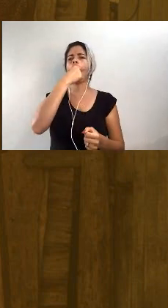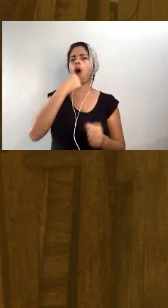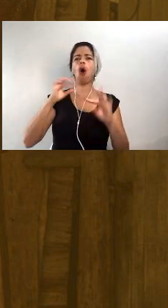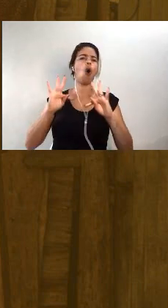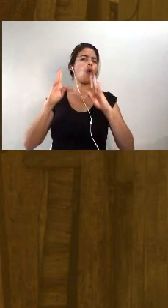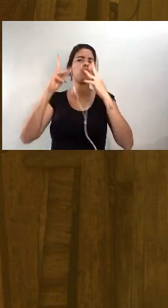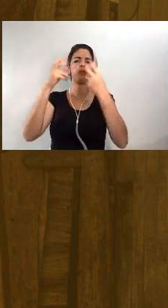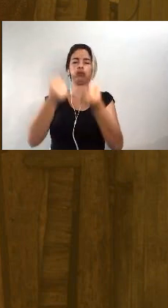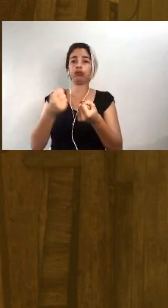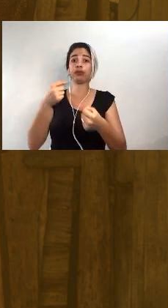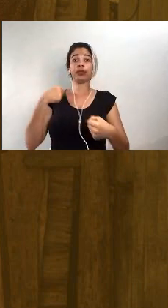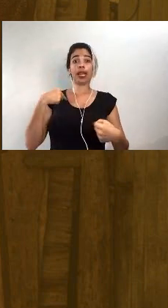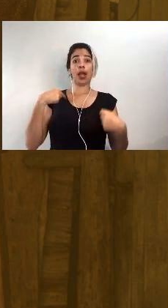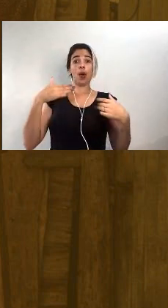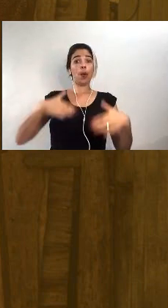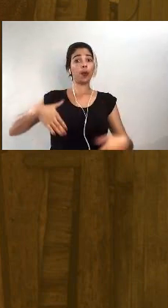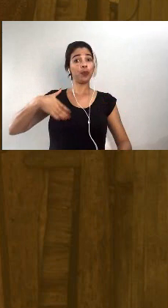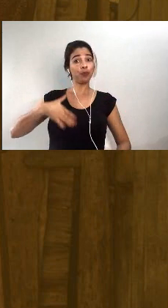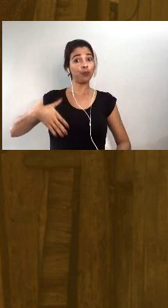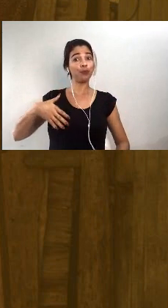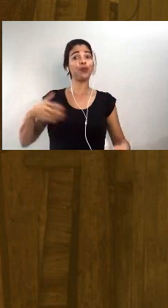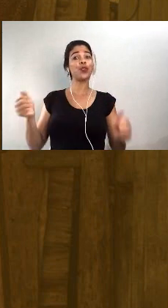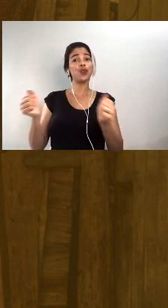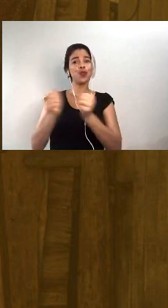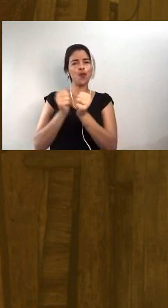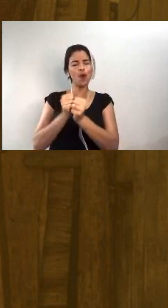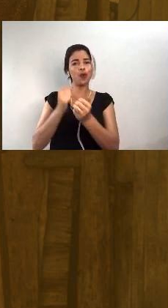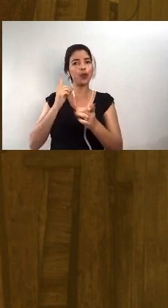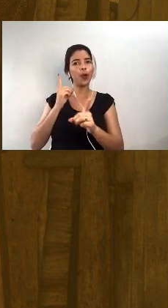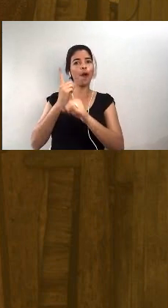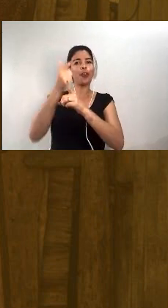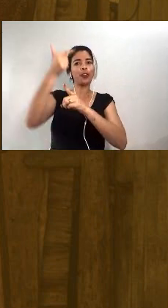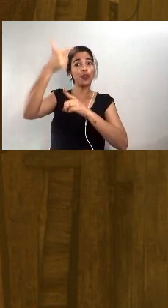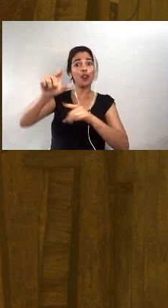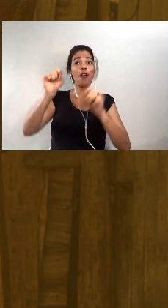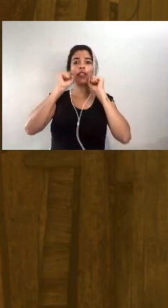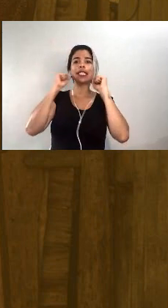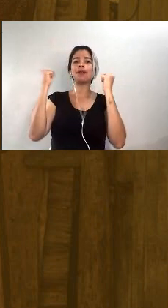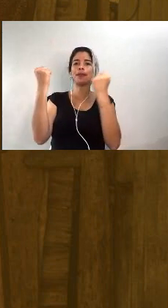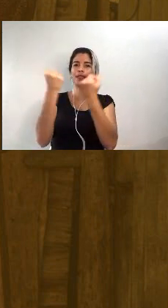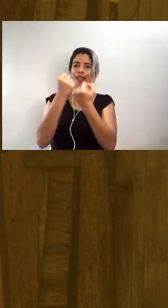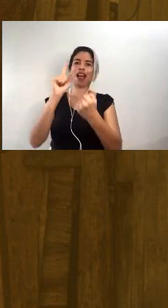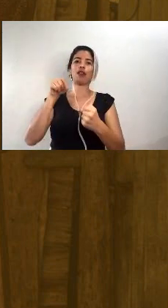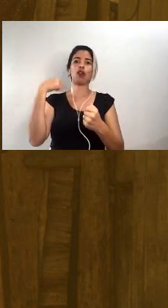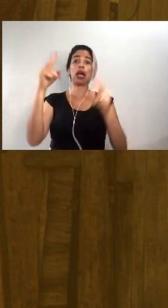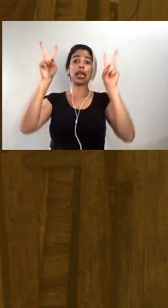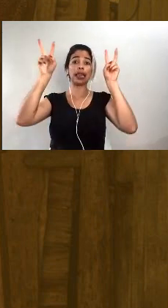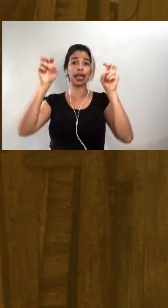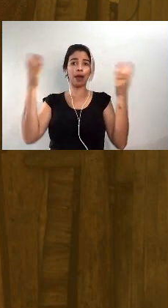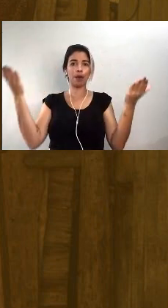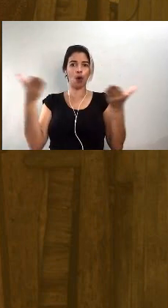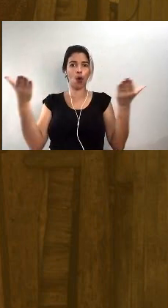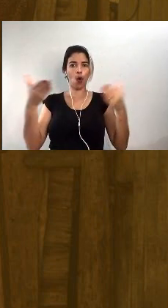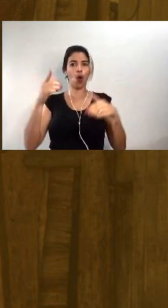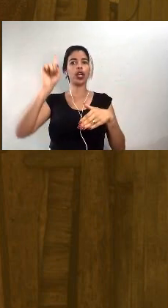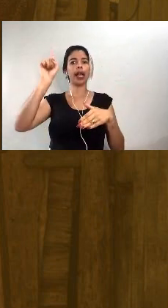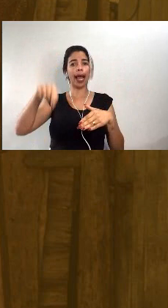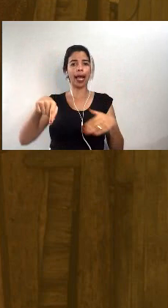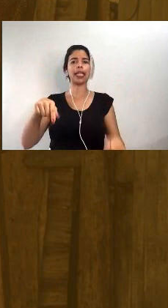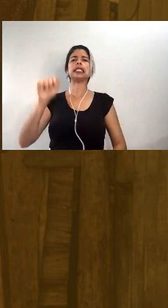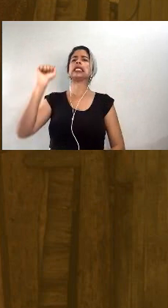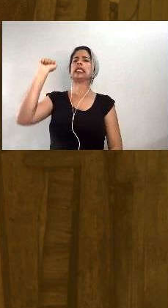estar aqui hoje, mais um encontro do nosso seminário. O tema de hoje é Sim, Nós